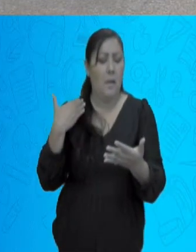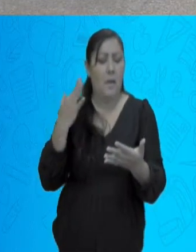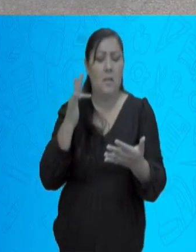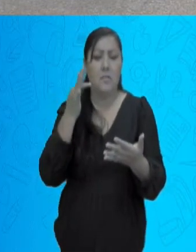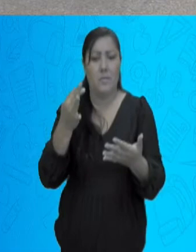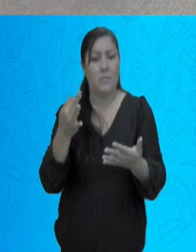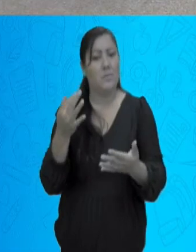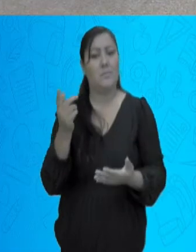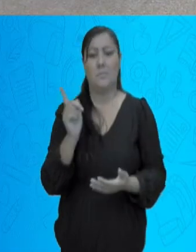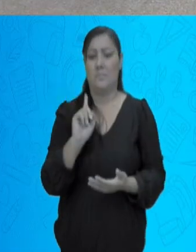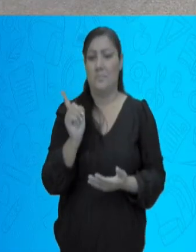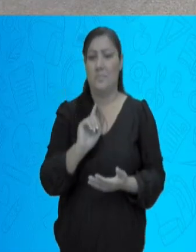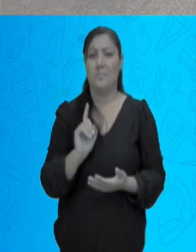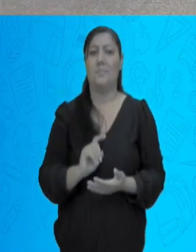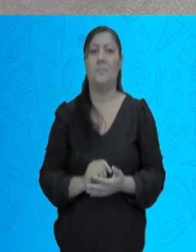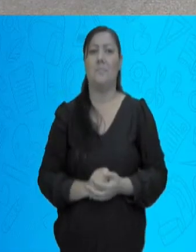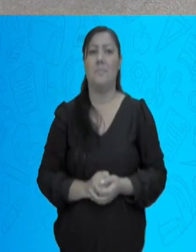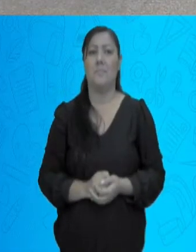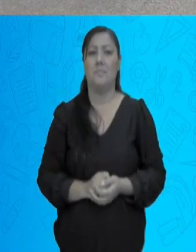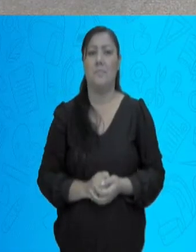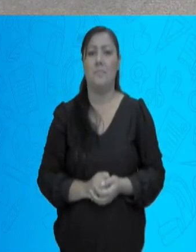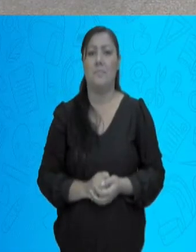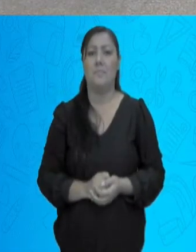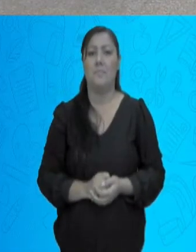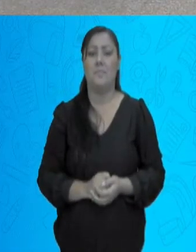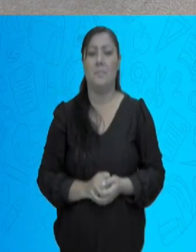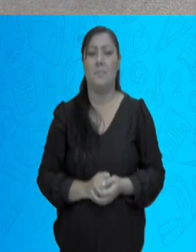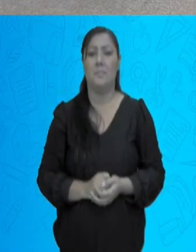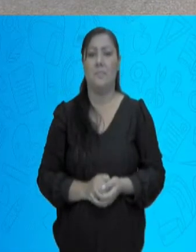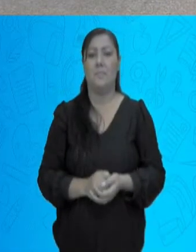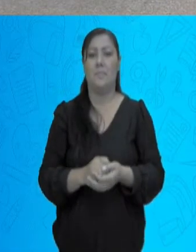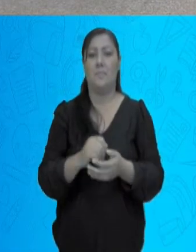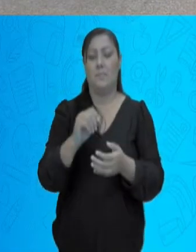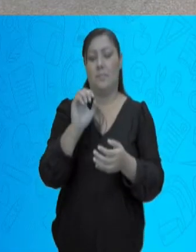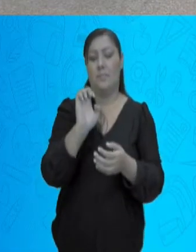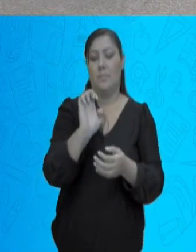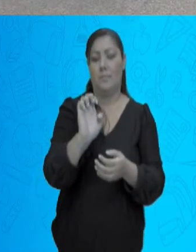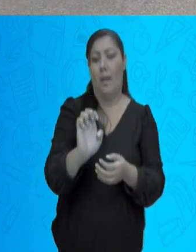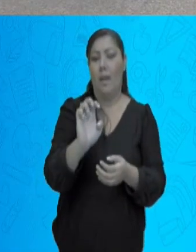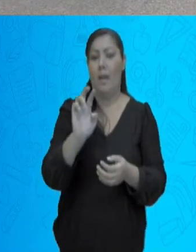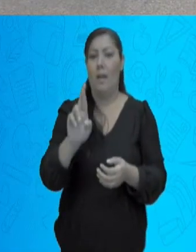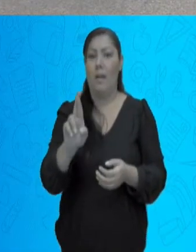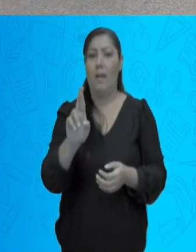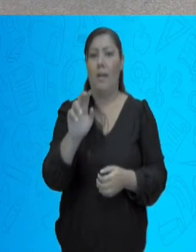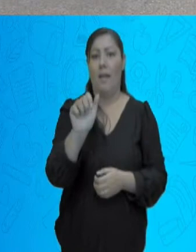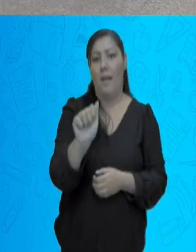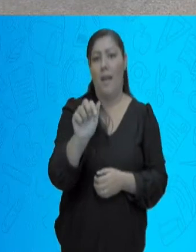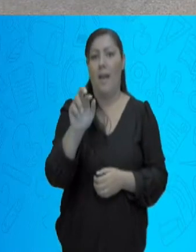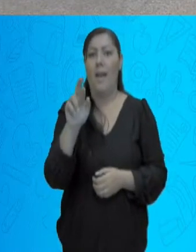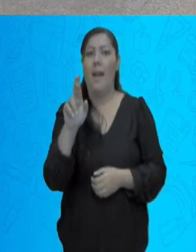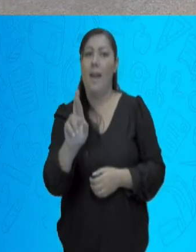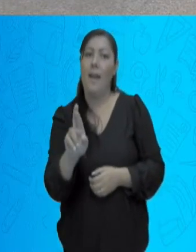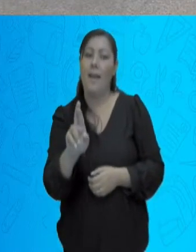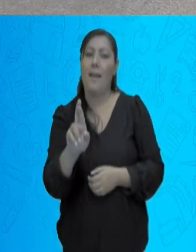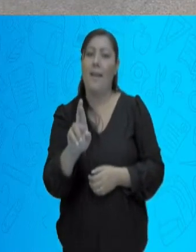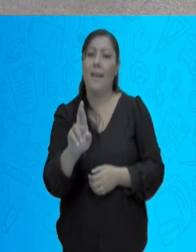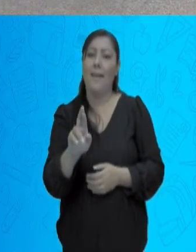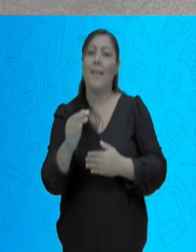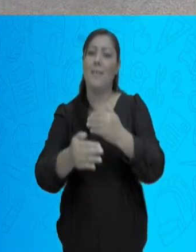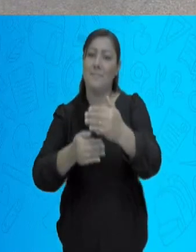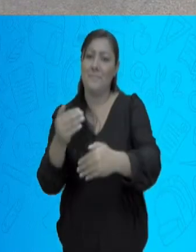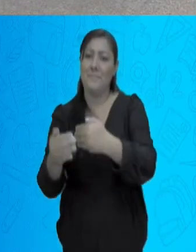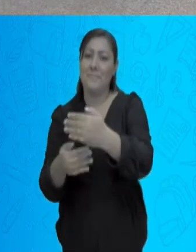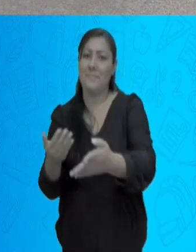são essas, terminadas com uma vogal seguidas de R. E aí um exemplo de uma frase, vamos puxar o